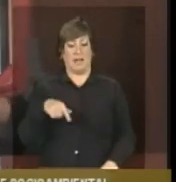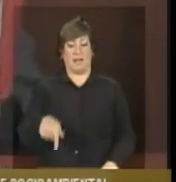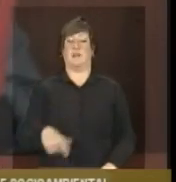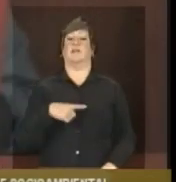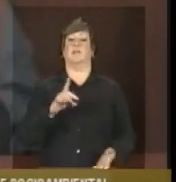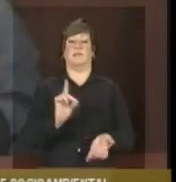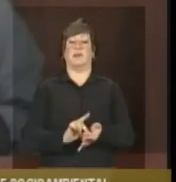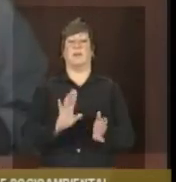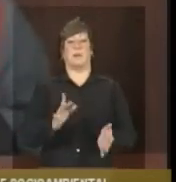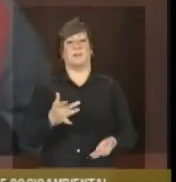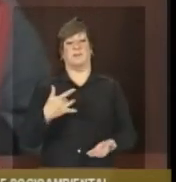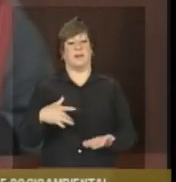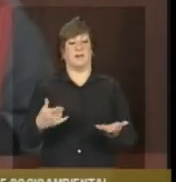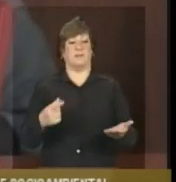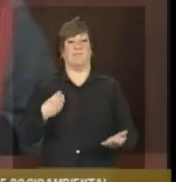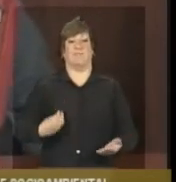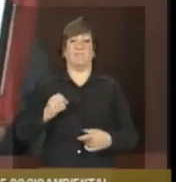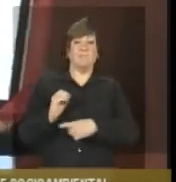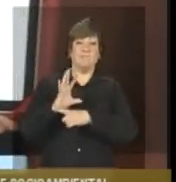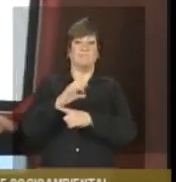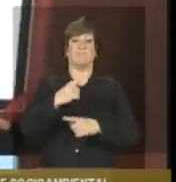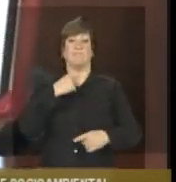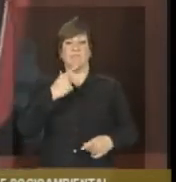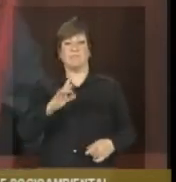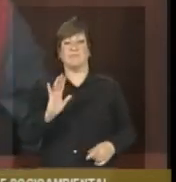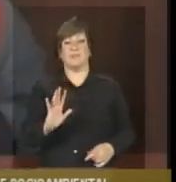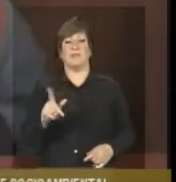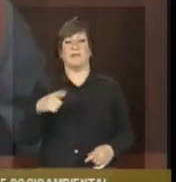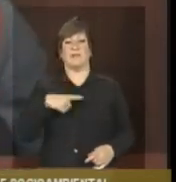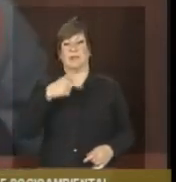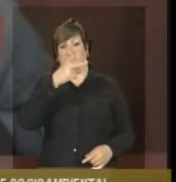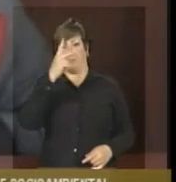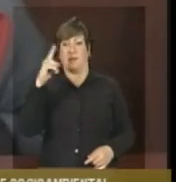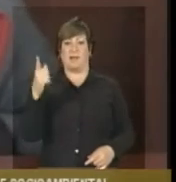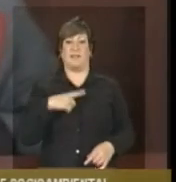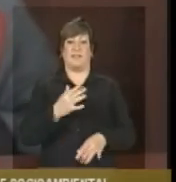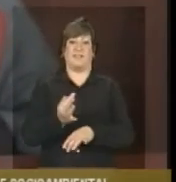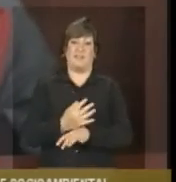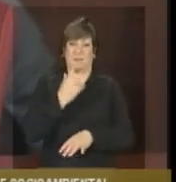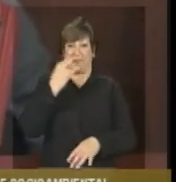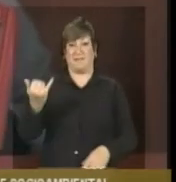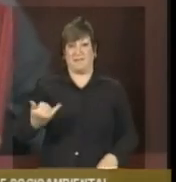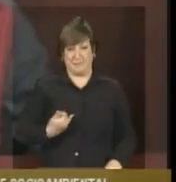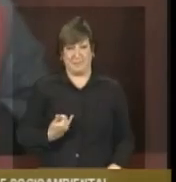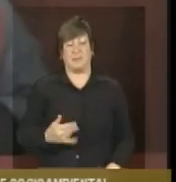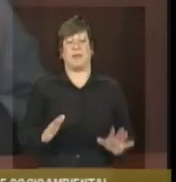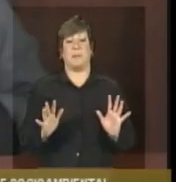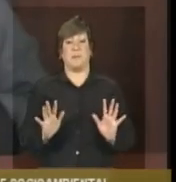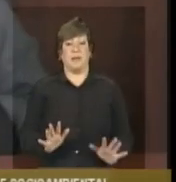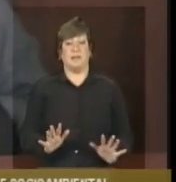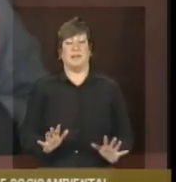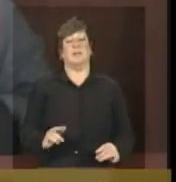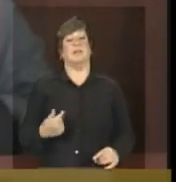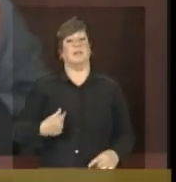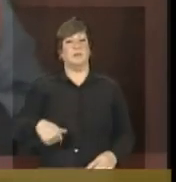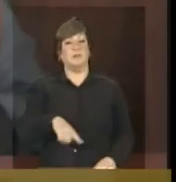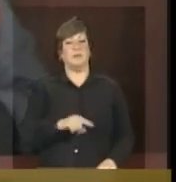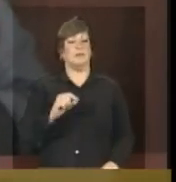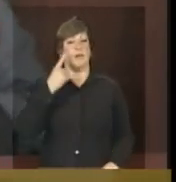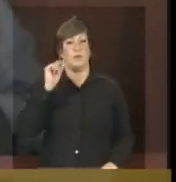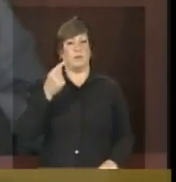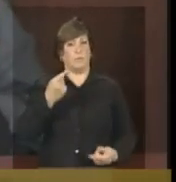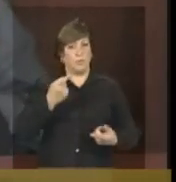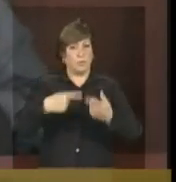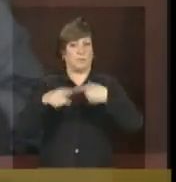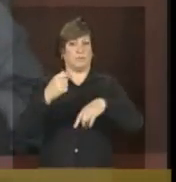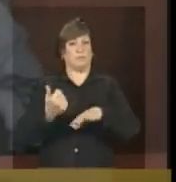concreto, pena que não funcionou aqui, mas parece que o rapaz está de férias, me informar. Mas a ideia é que a gente evolua e é